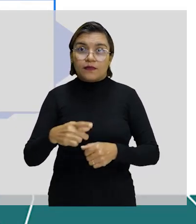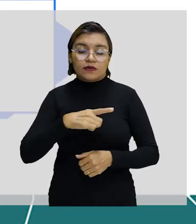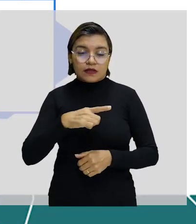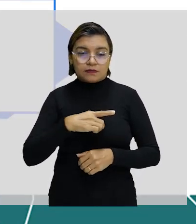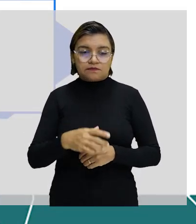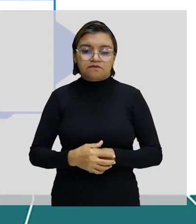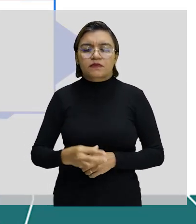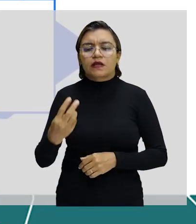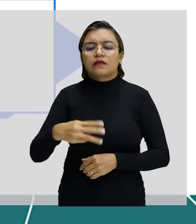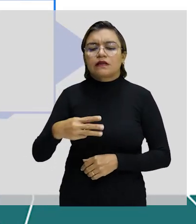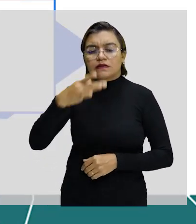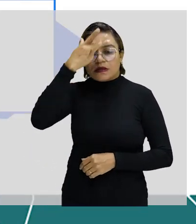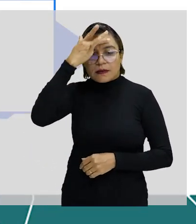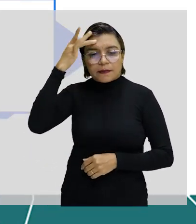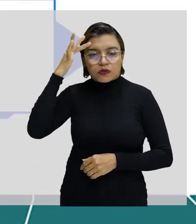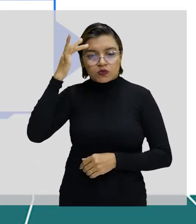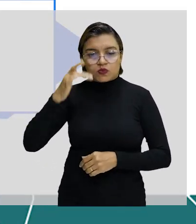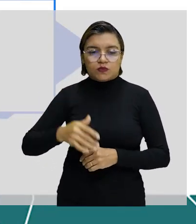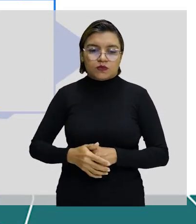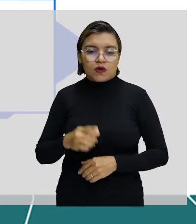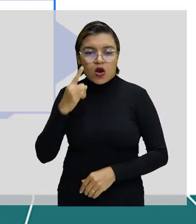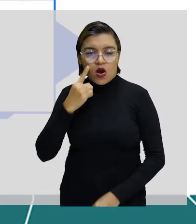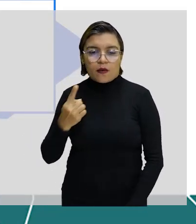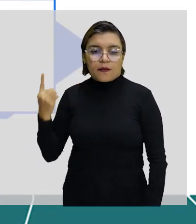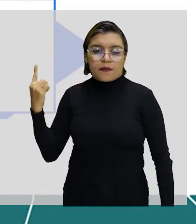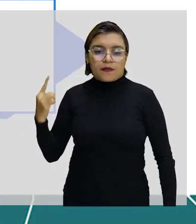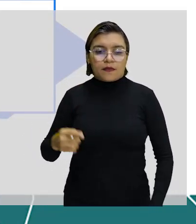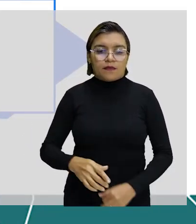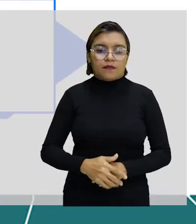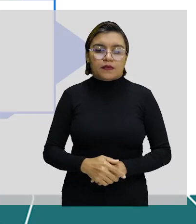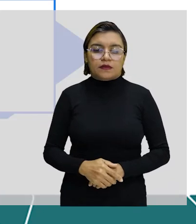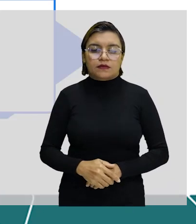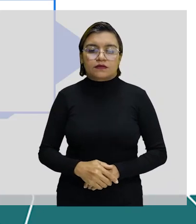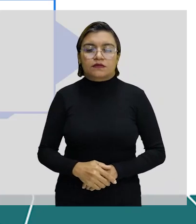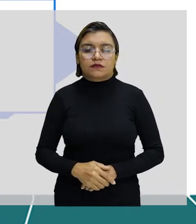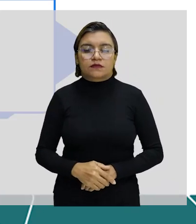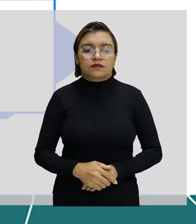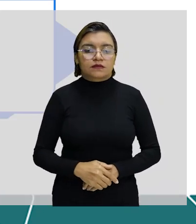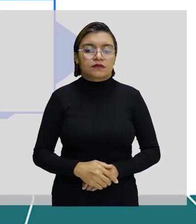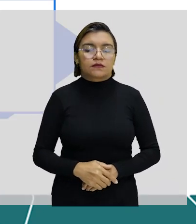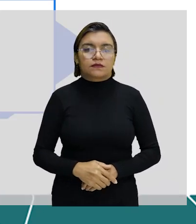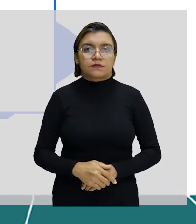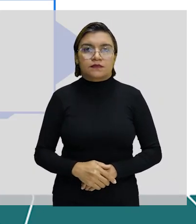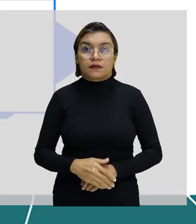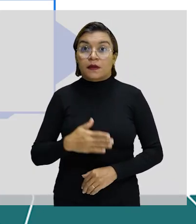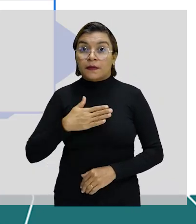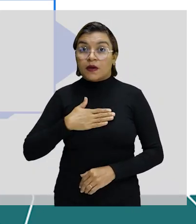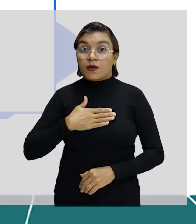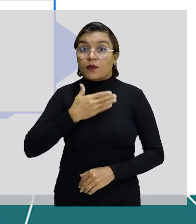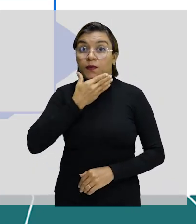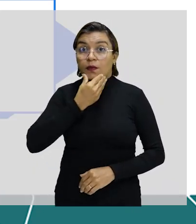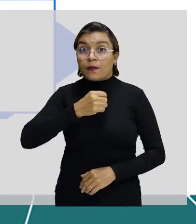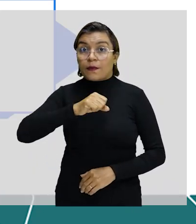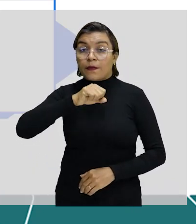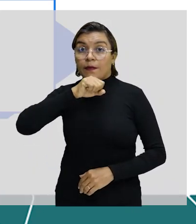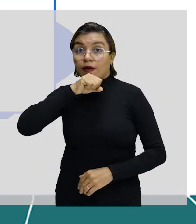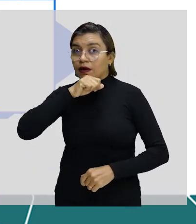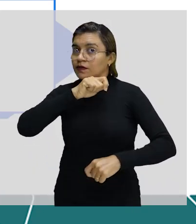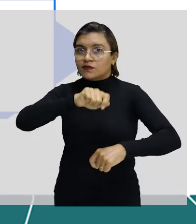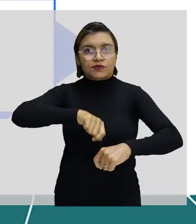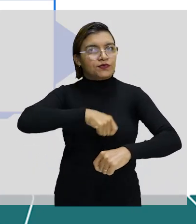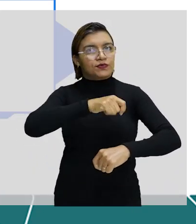pessoa, my father has not been cooking for 3 hours. Meu pai não